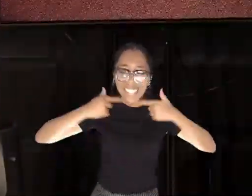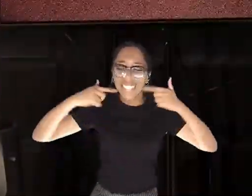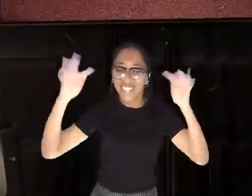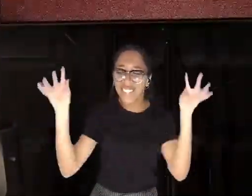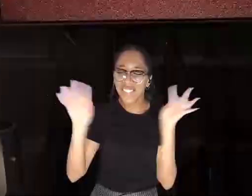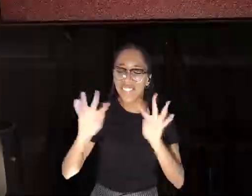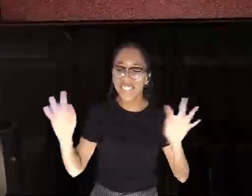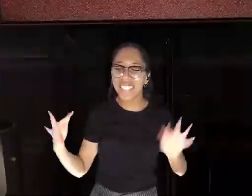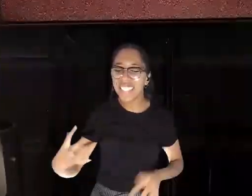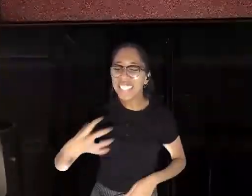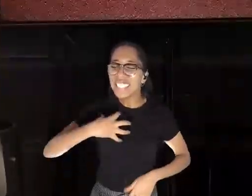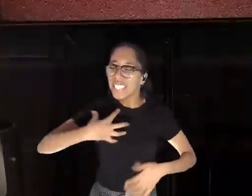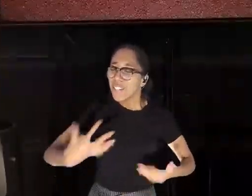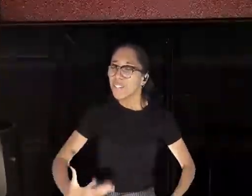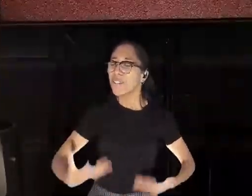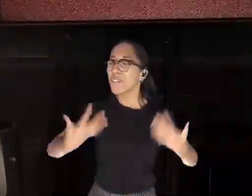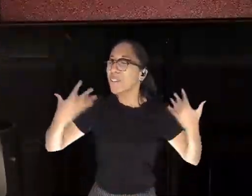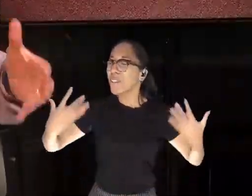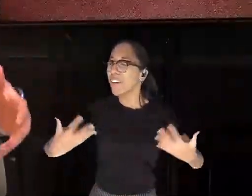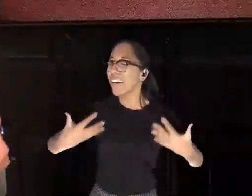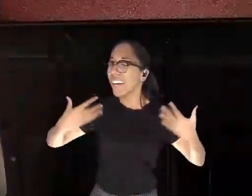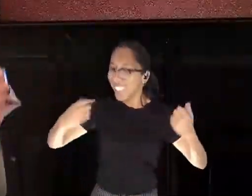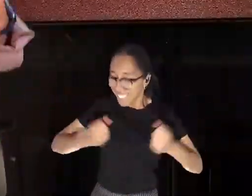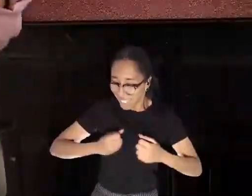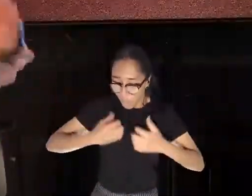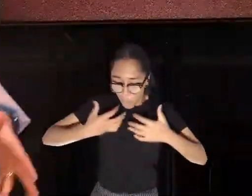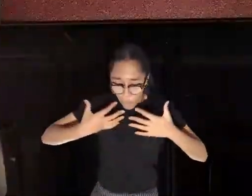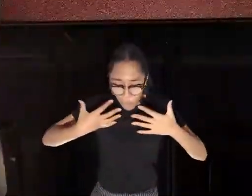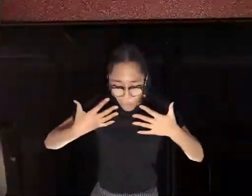que surpreendentemente nos dá